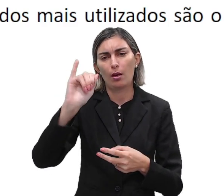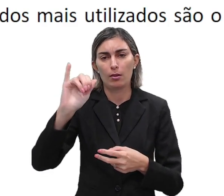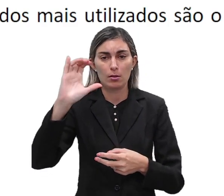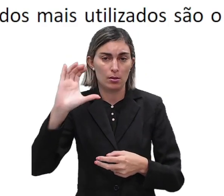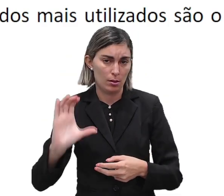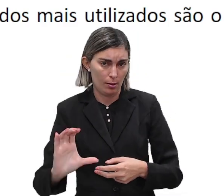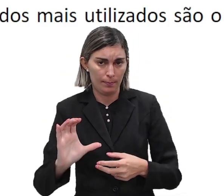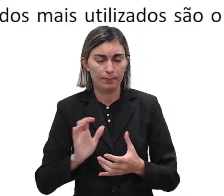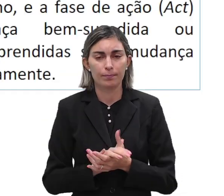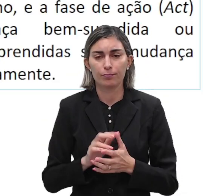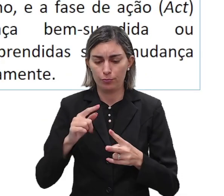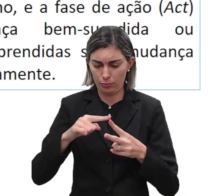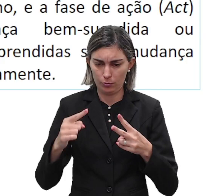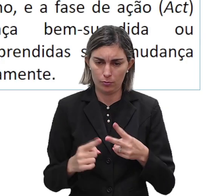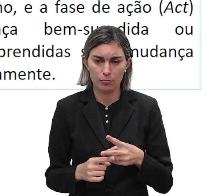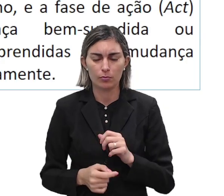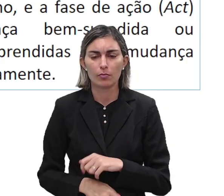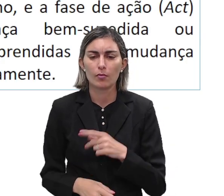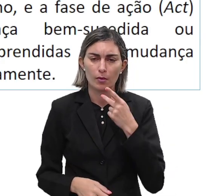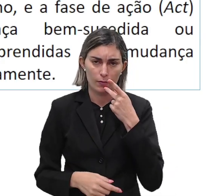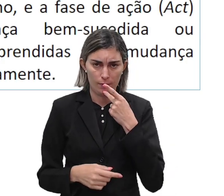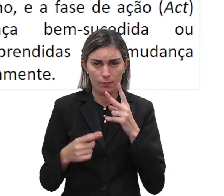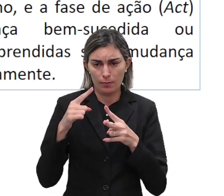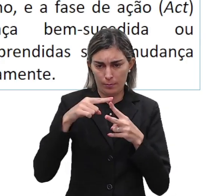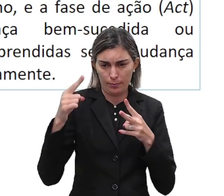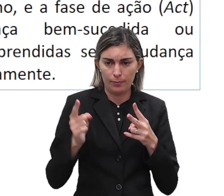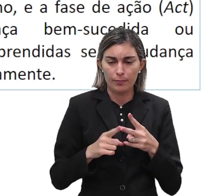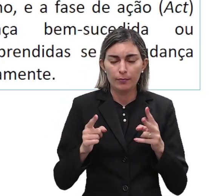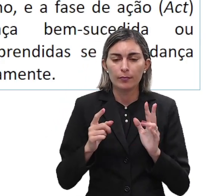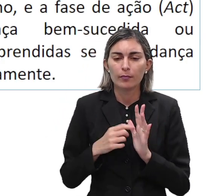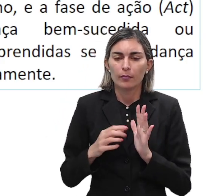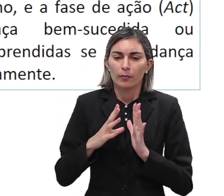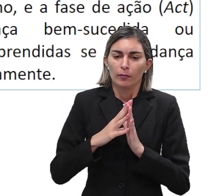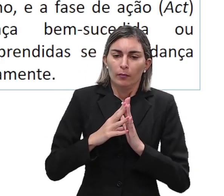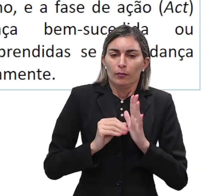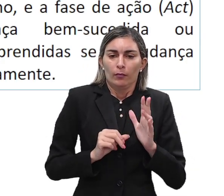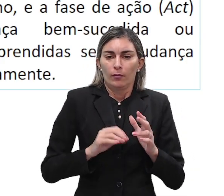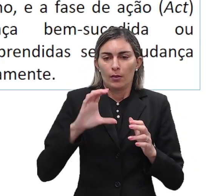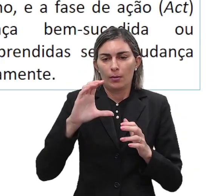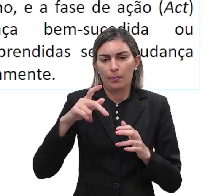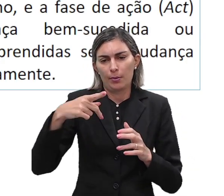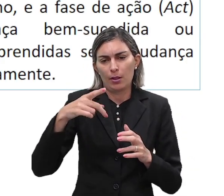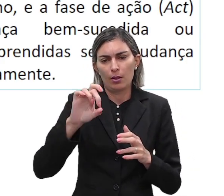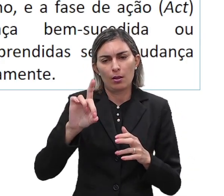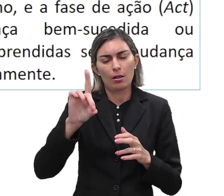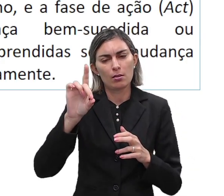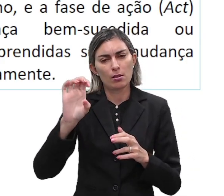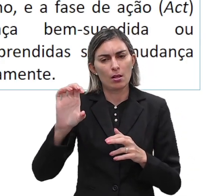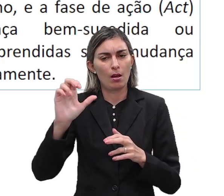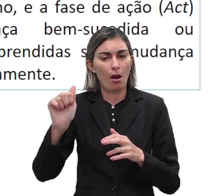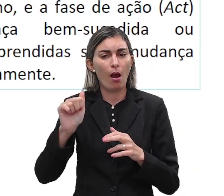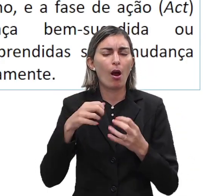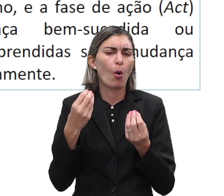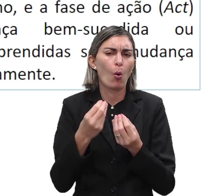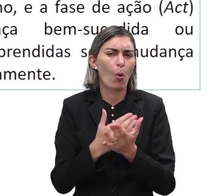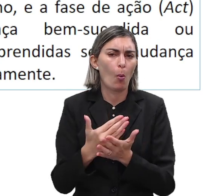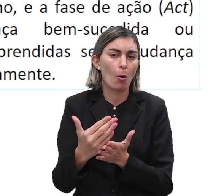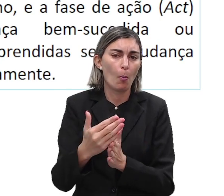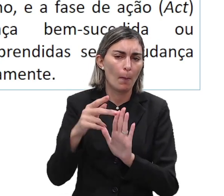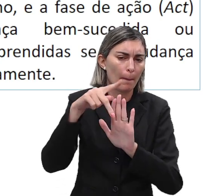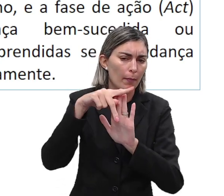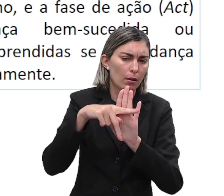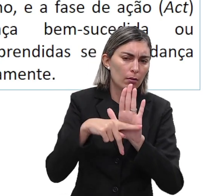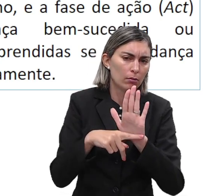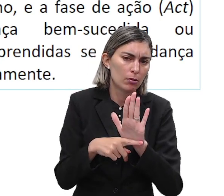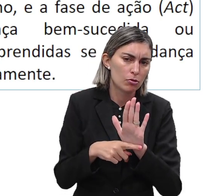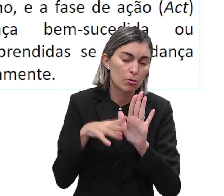DMAIC. Vamos falar um pouquinho sobre eles. O ciclo PDCA é o ciclo onde eu começo